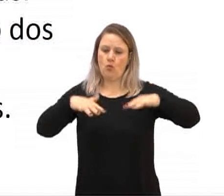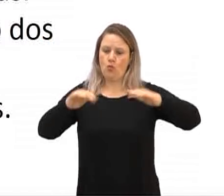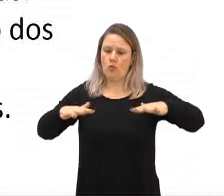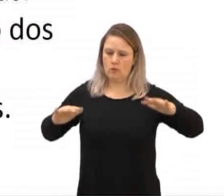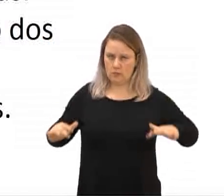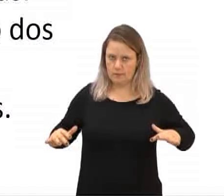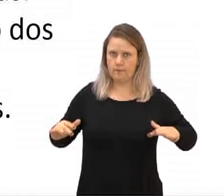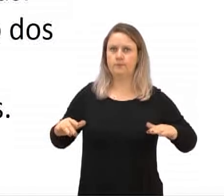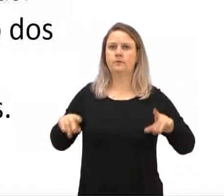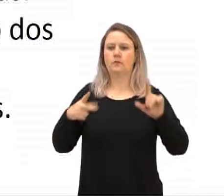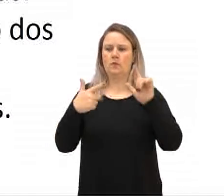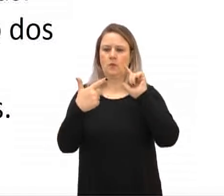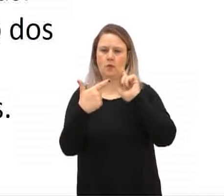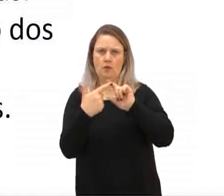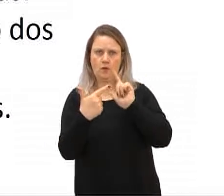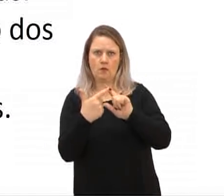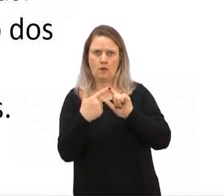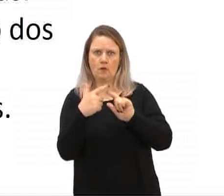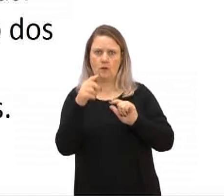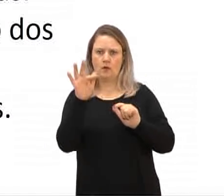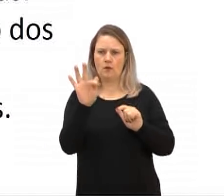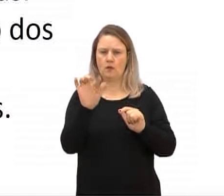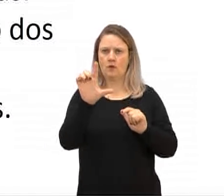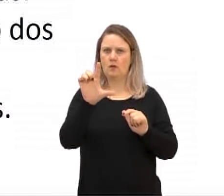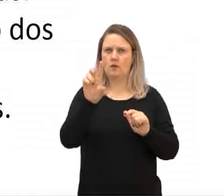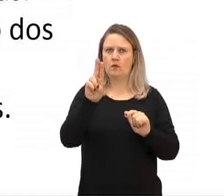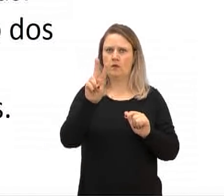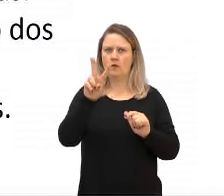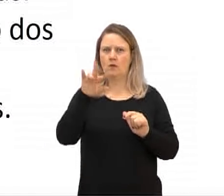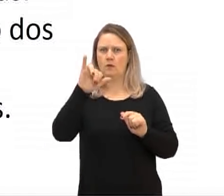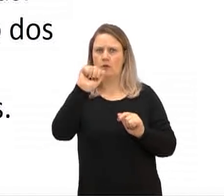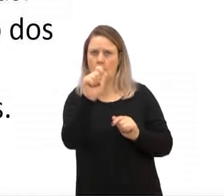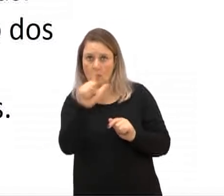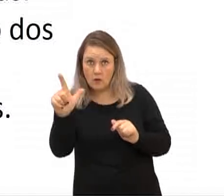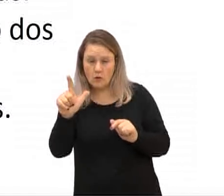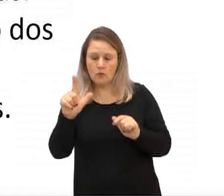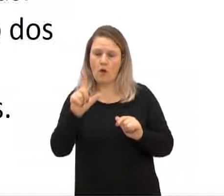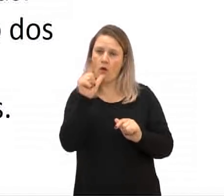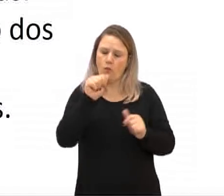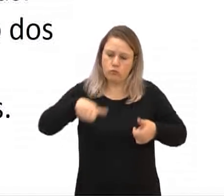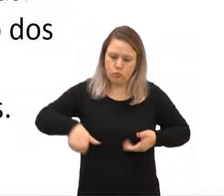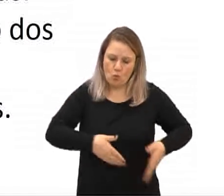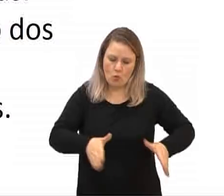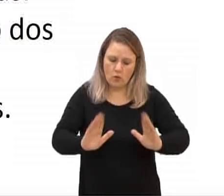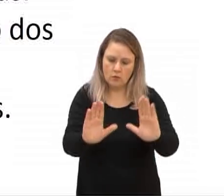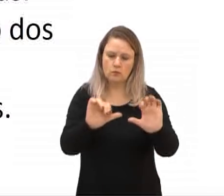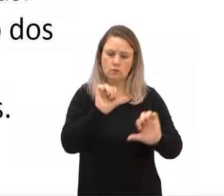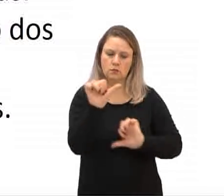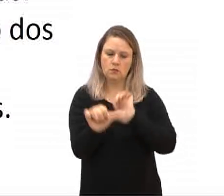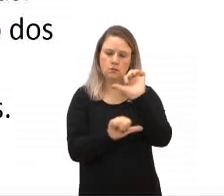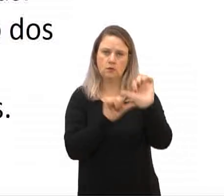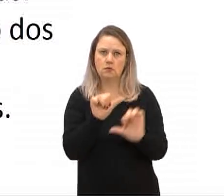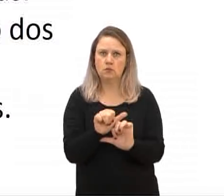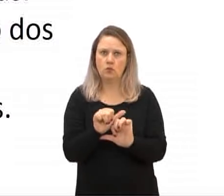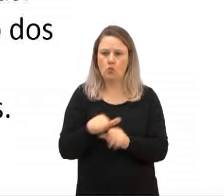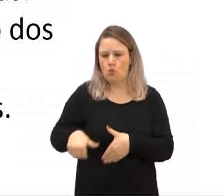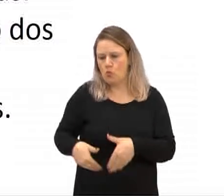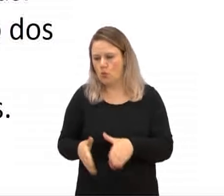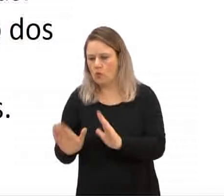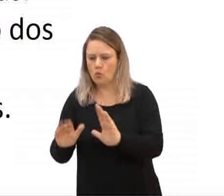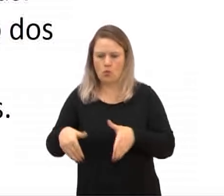do mar. A erosão fluvial é causada pela água dos rios, transformando o seu curso em vales